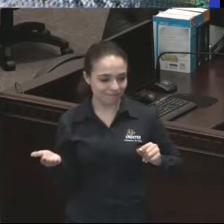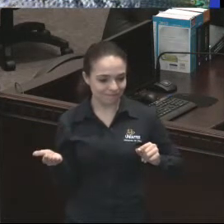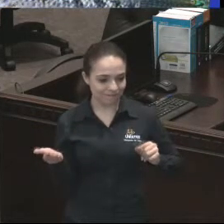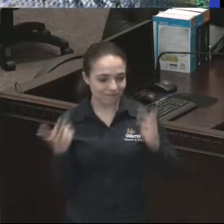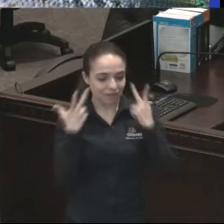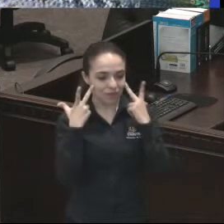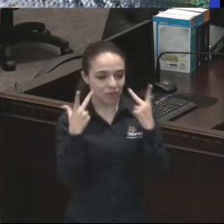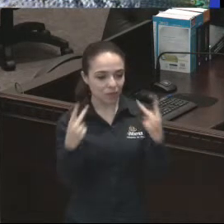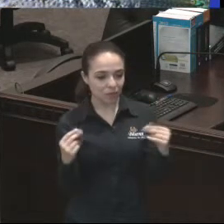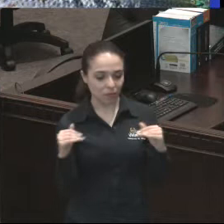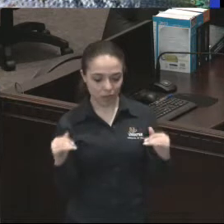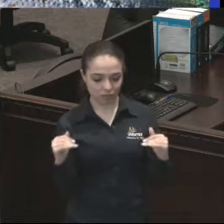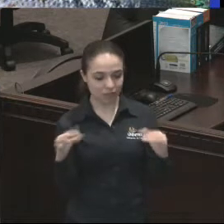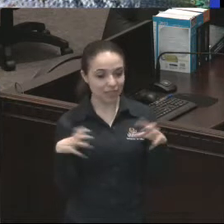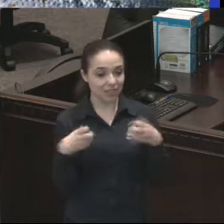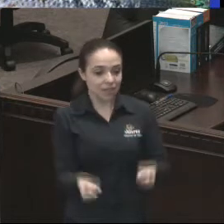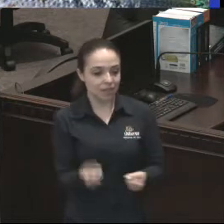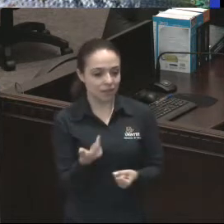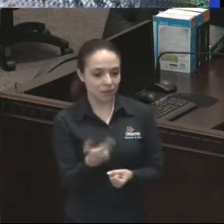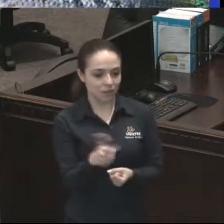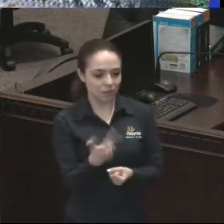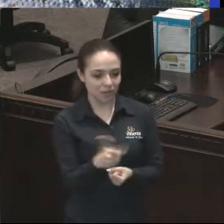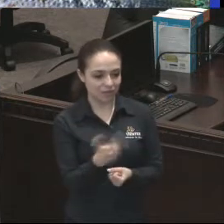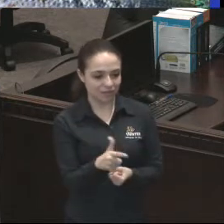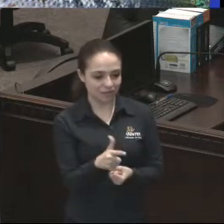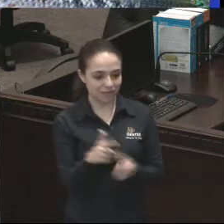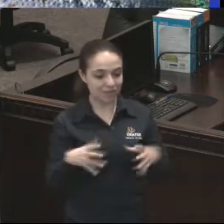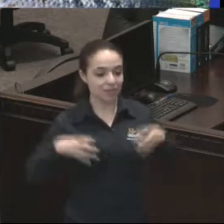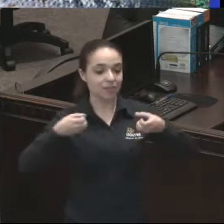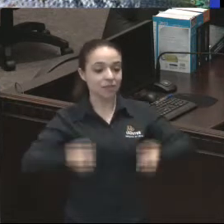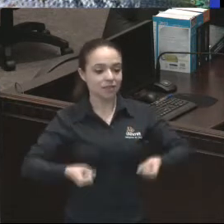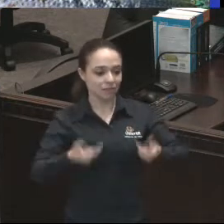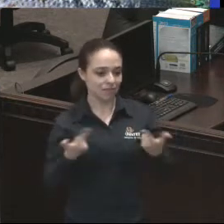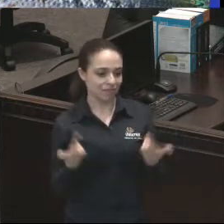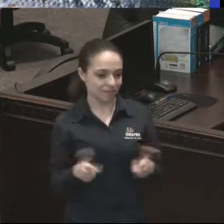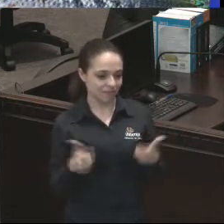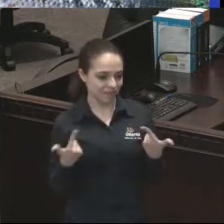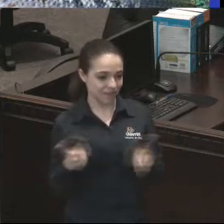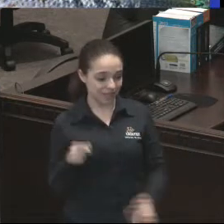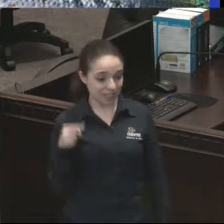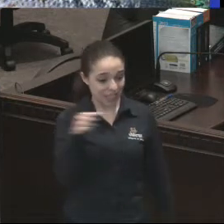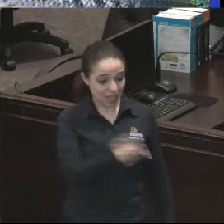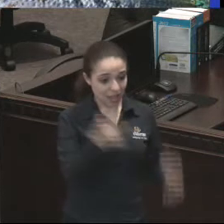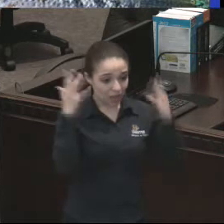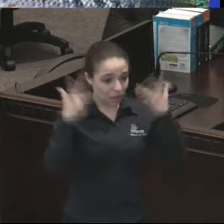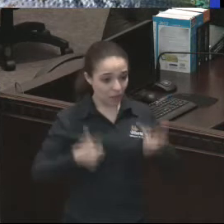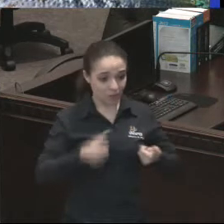aos normais, aos do animal não inflamado. Isso significa o quê? Que esse animal não